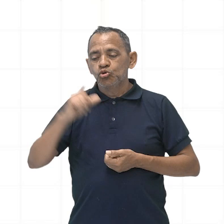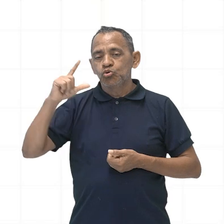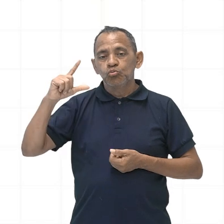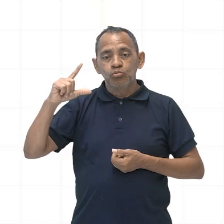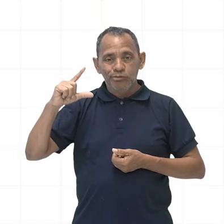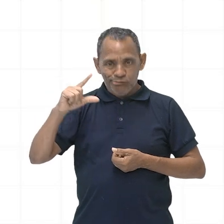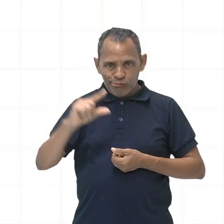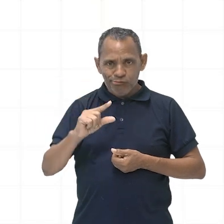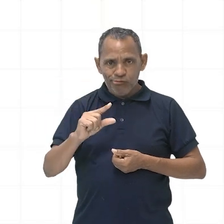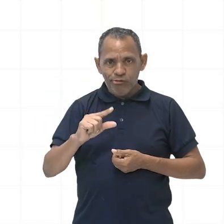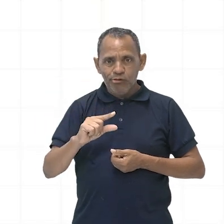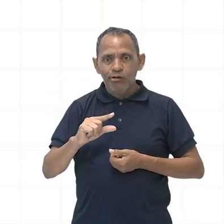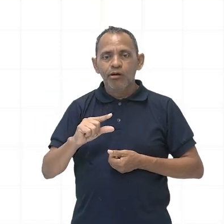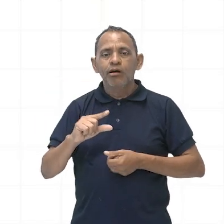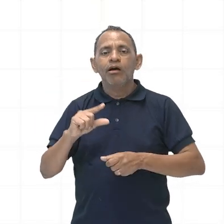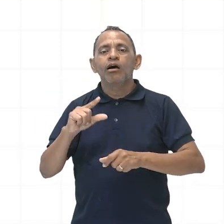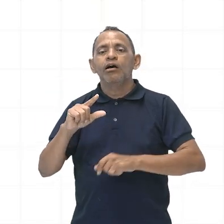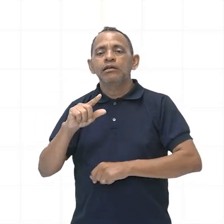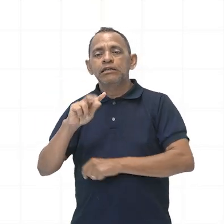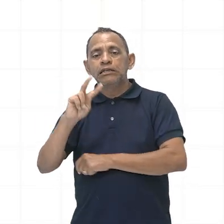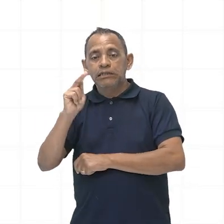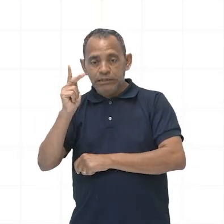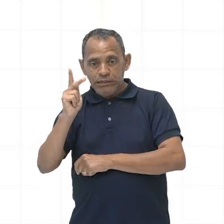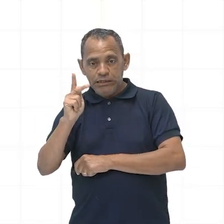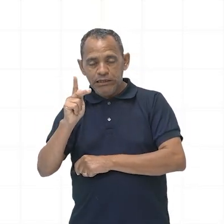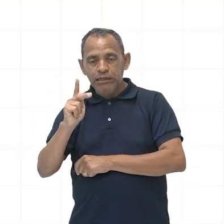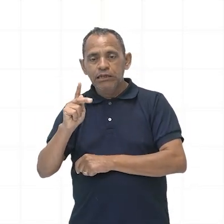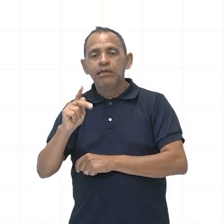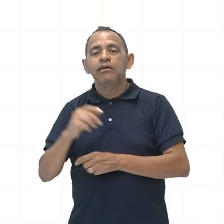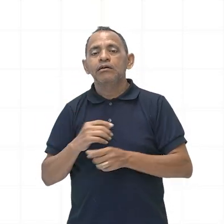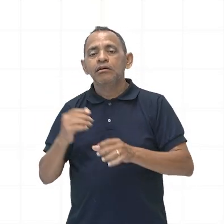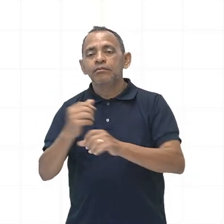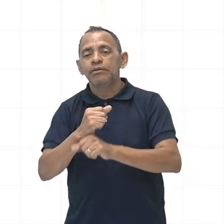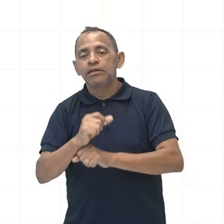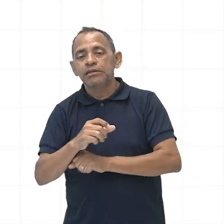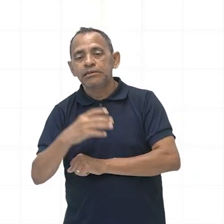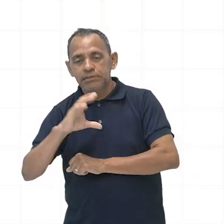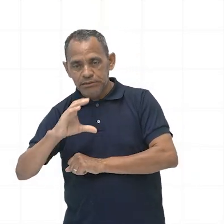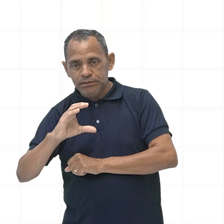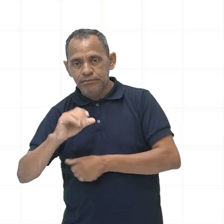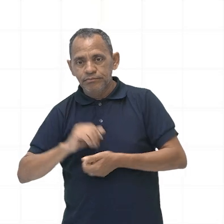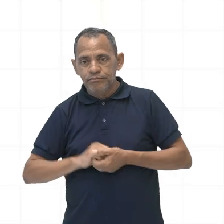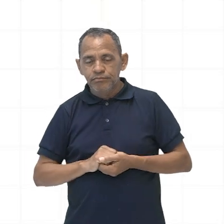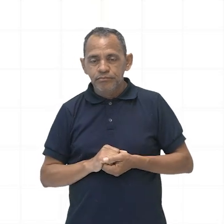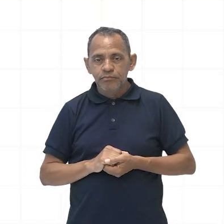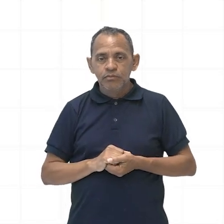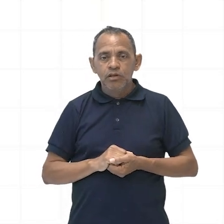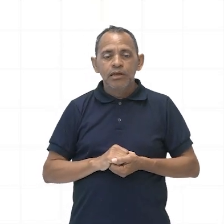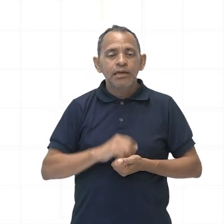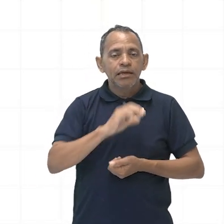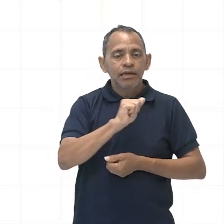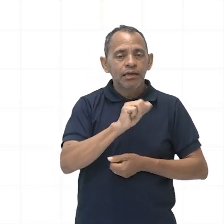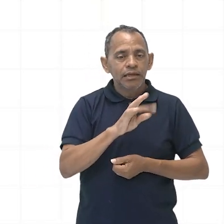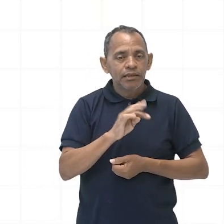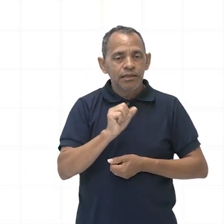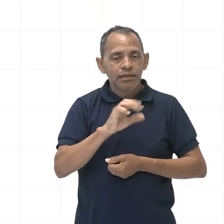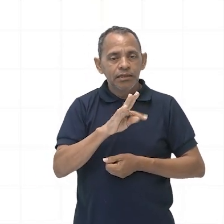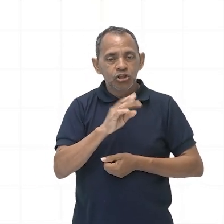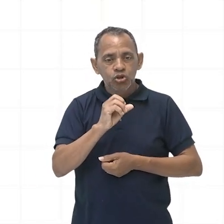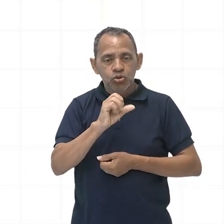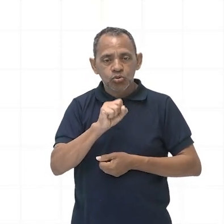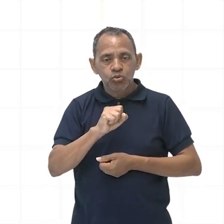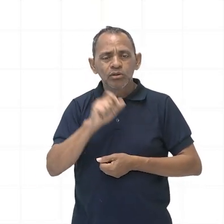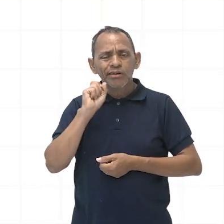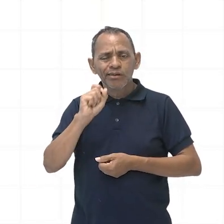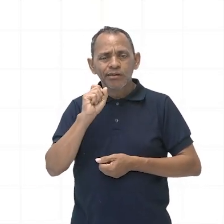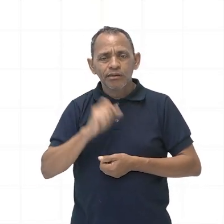C, certo? Quem são os catetos? Nesse caso, o cateto é B. E aqui eu